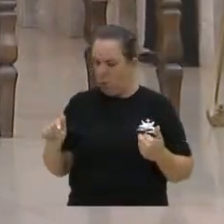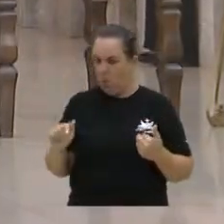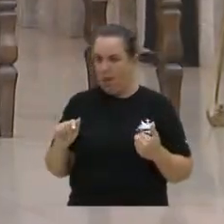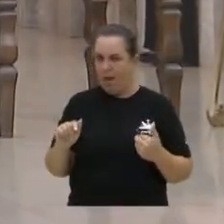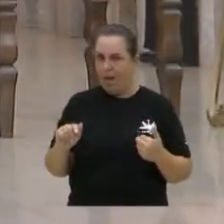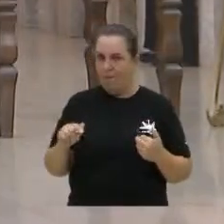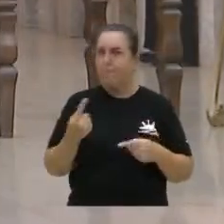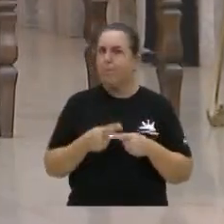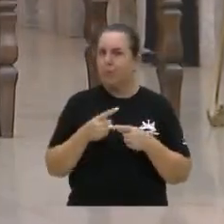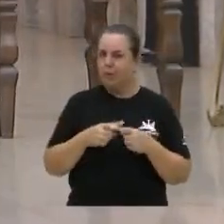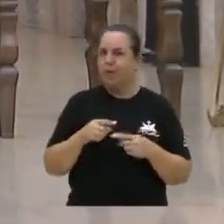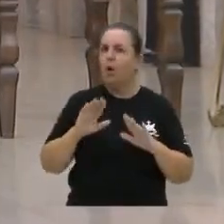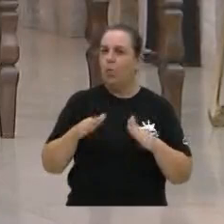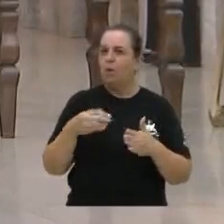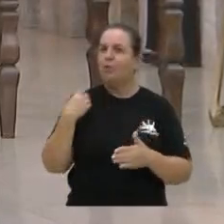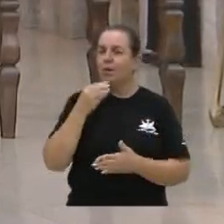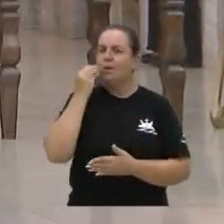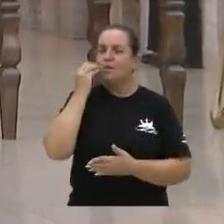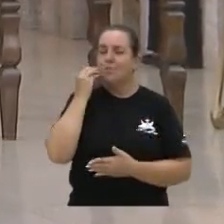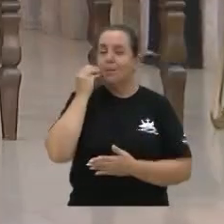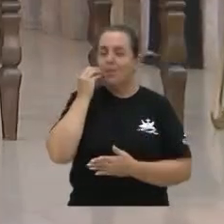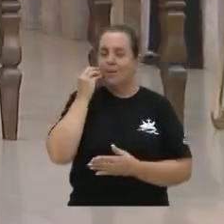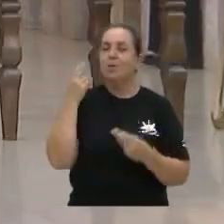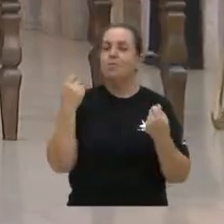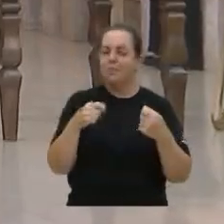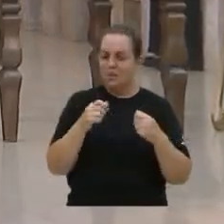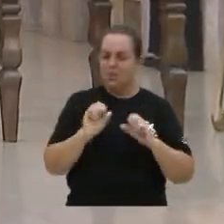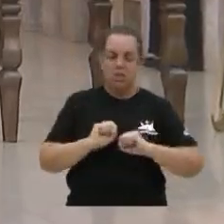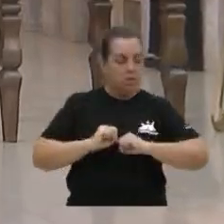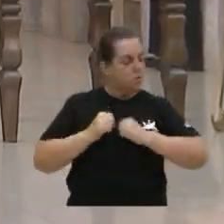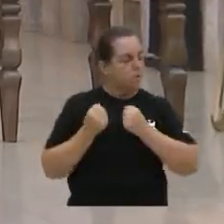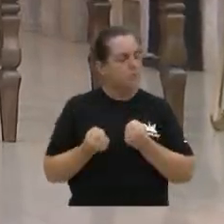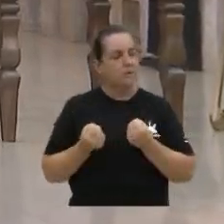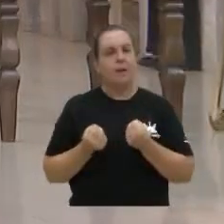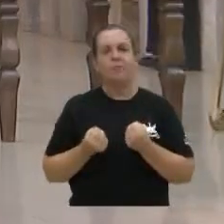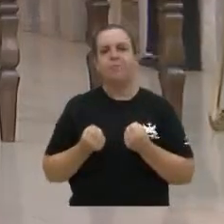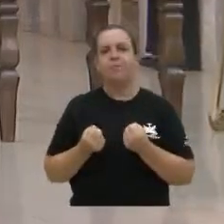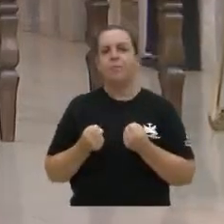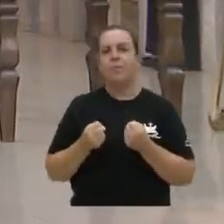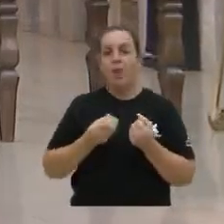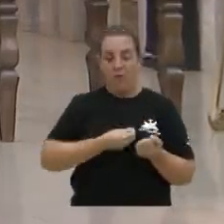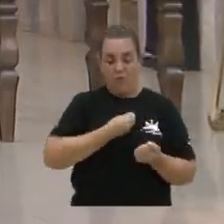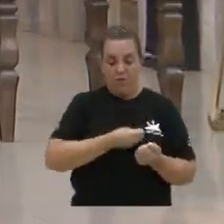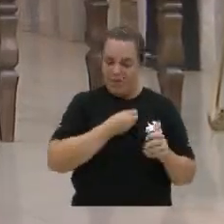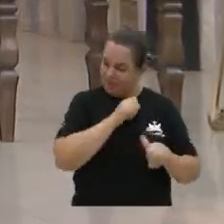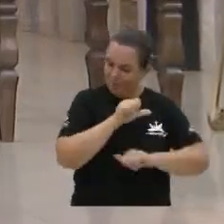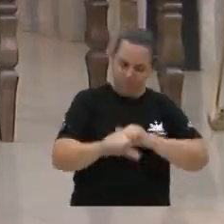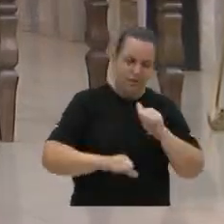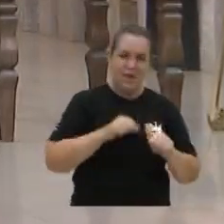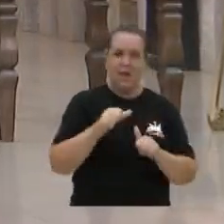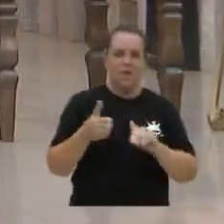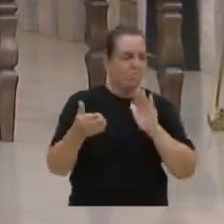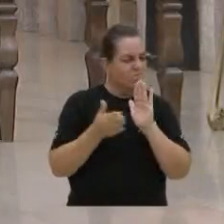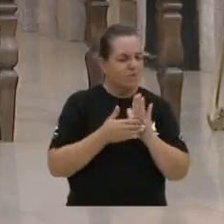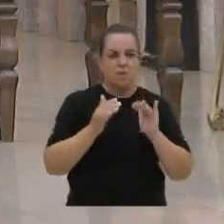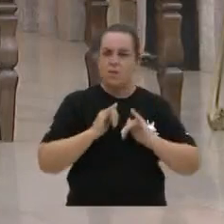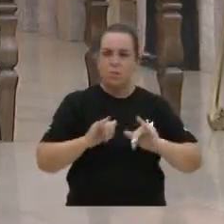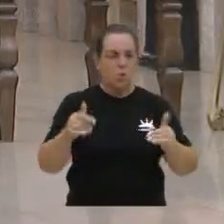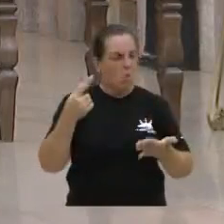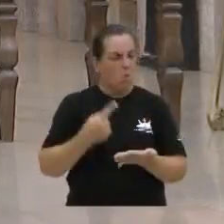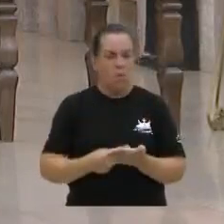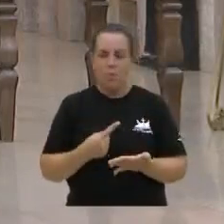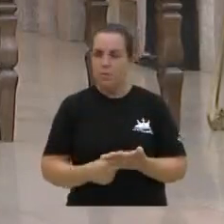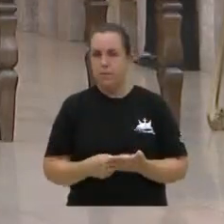Para quem experimentar, tem que ter esforço. Por isso que eu falei, busca, testemunho e